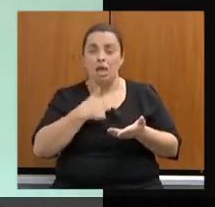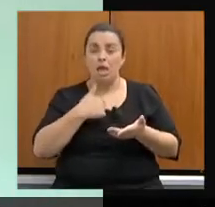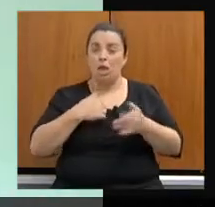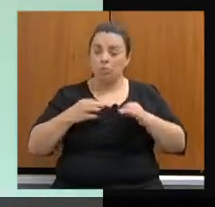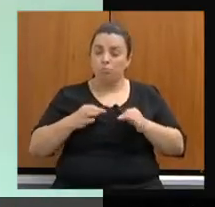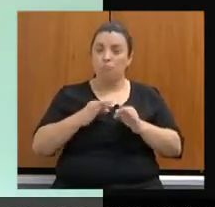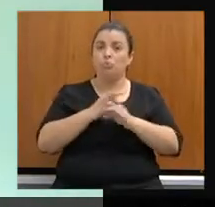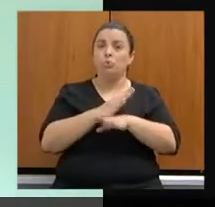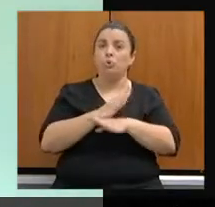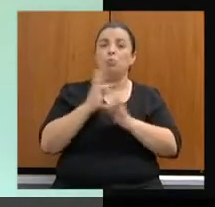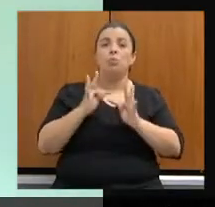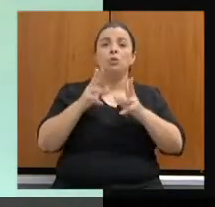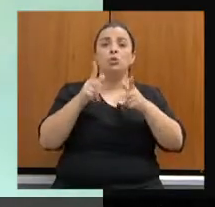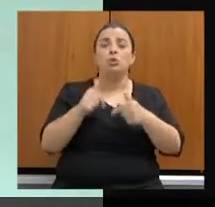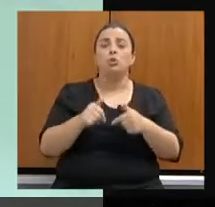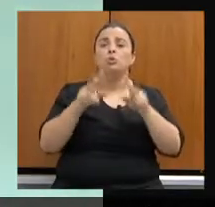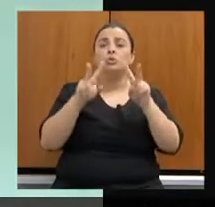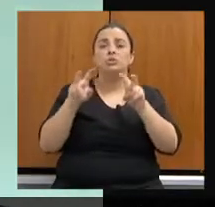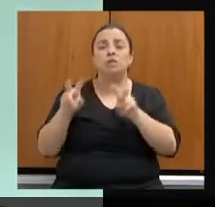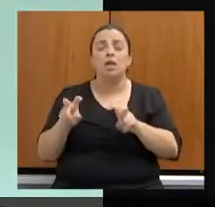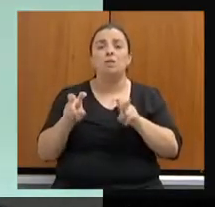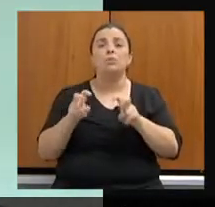para a